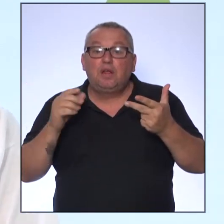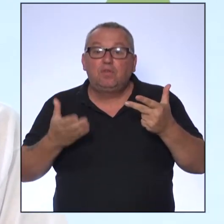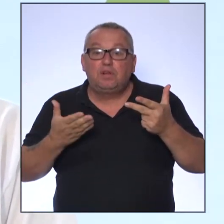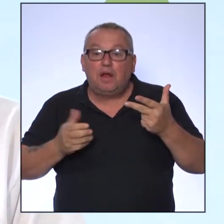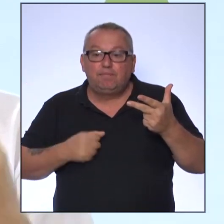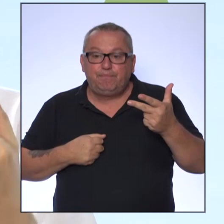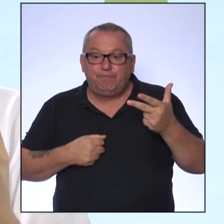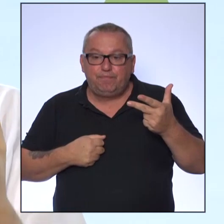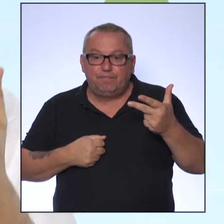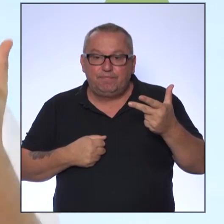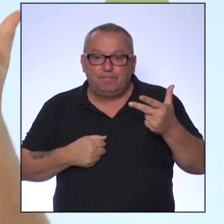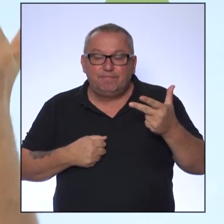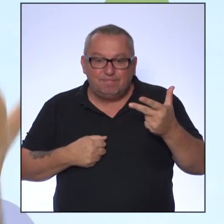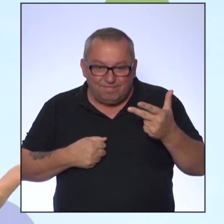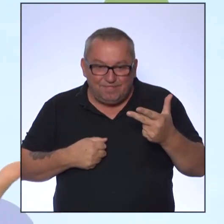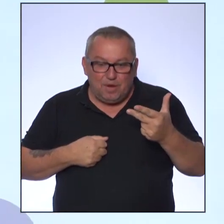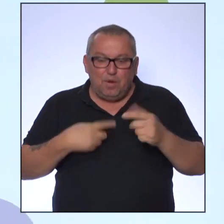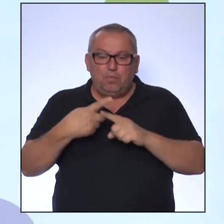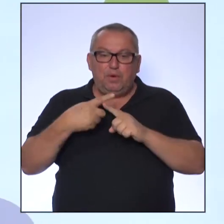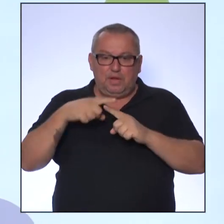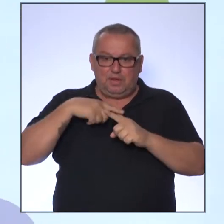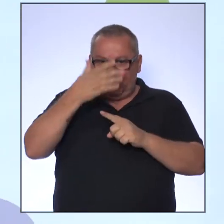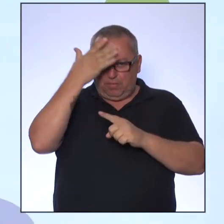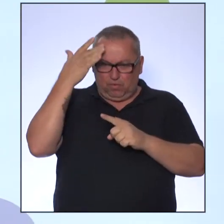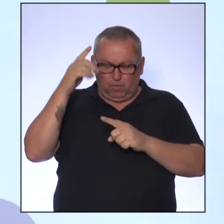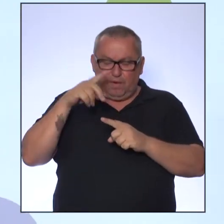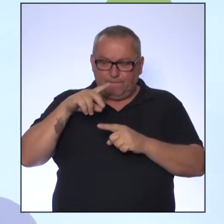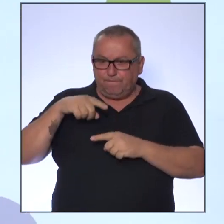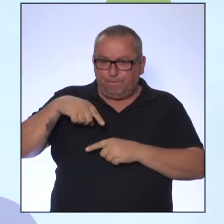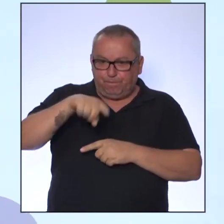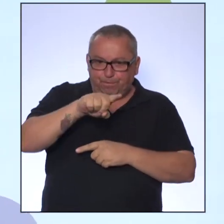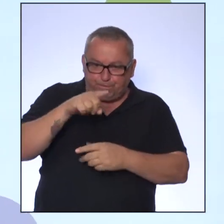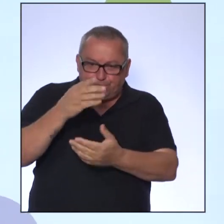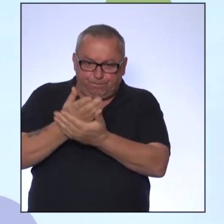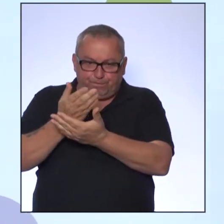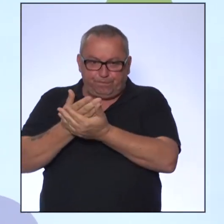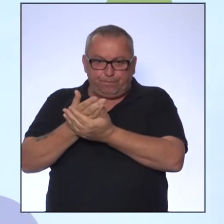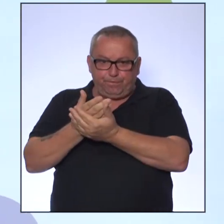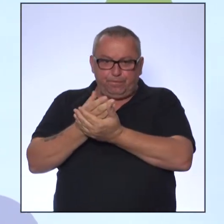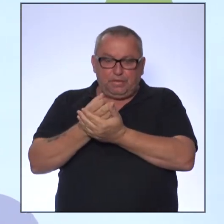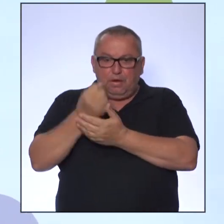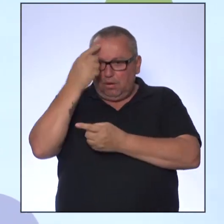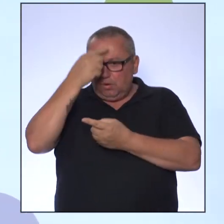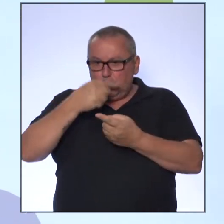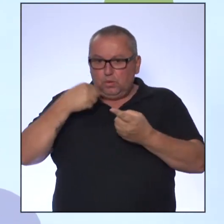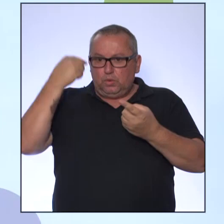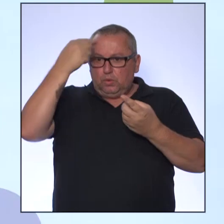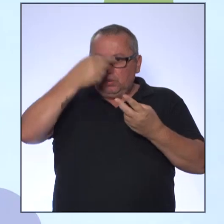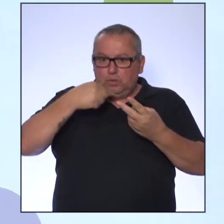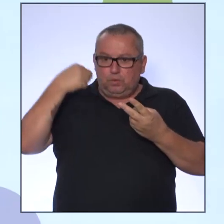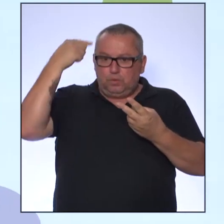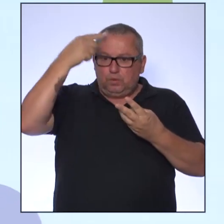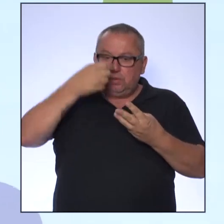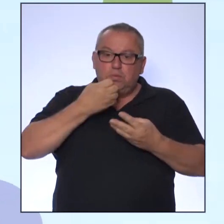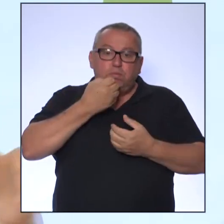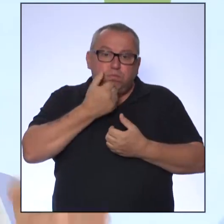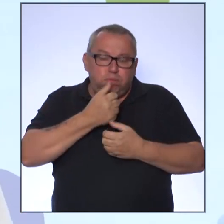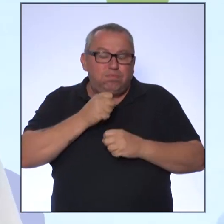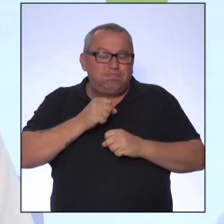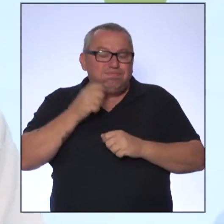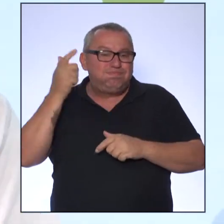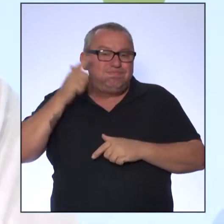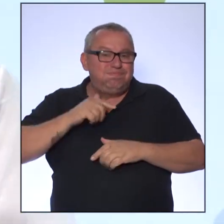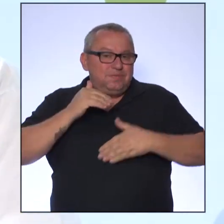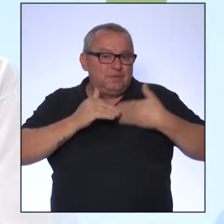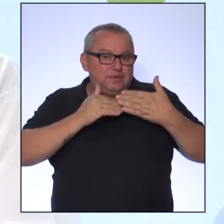tem pessoas que, ao estudarem, elas, por exemplo, estudam algumas horas por dia e têm um bom desempenho. Algumas pessoas estudam